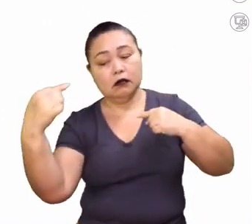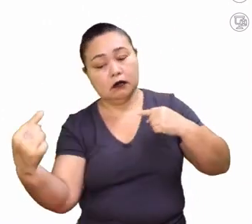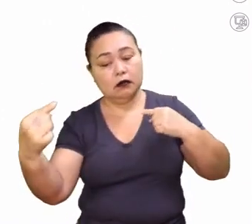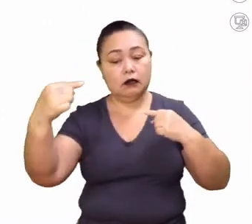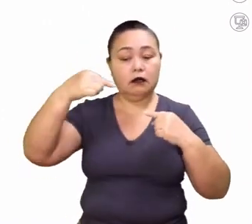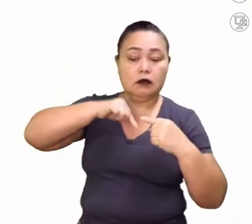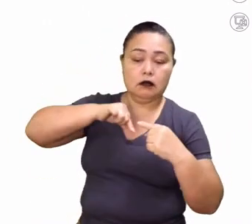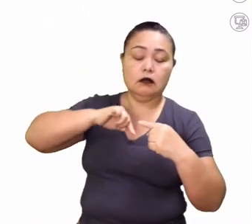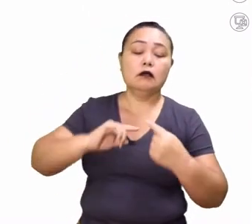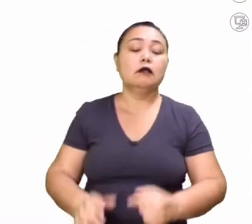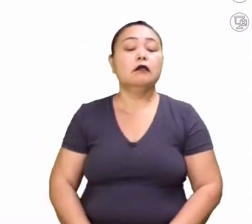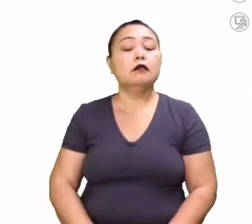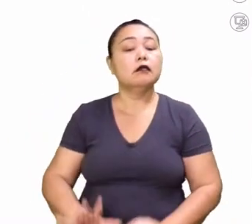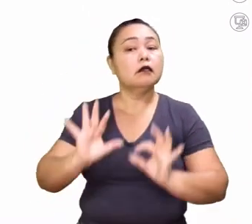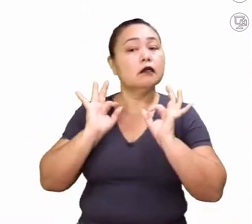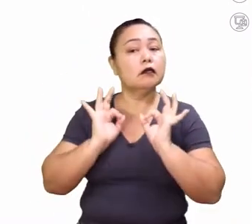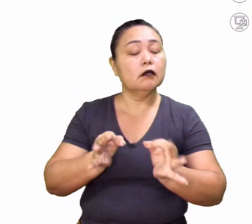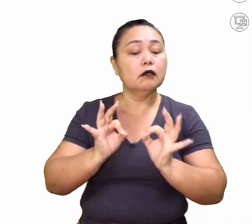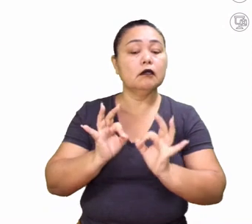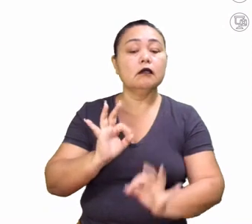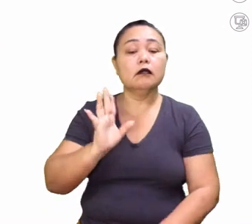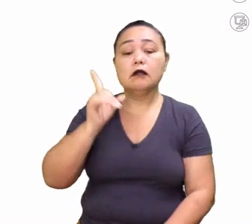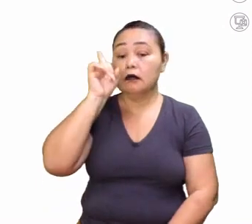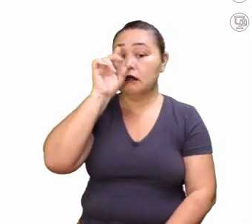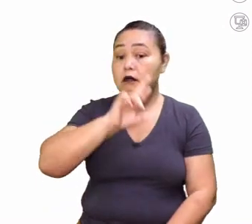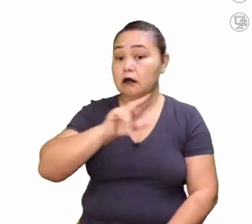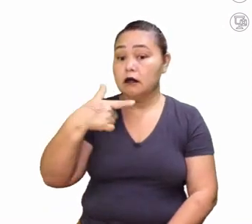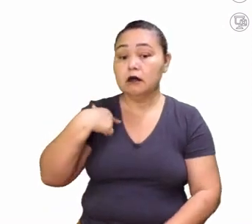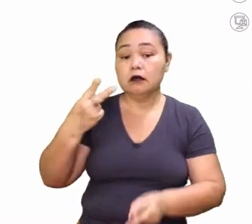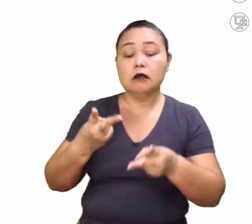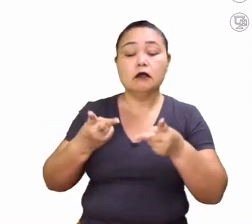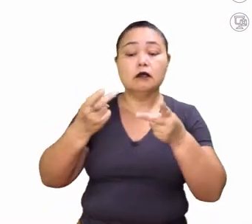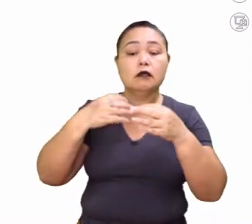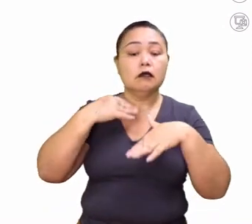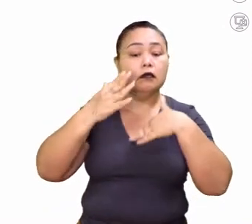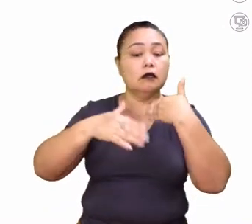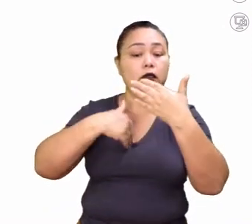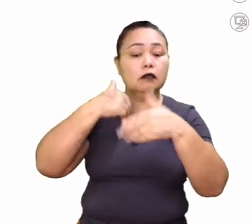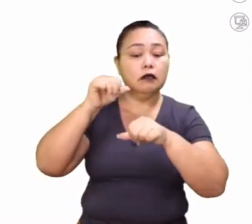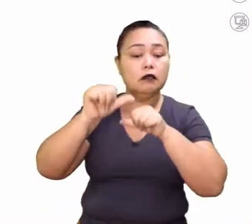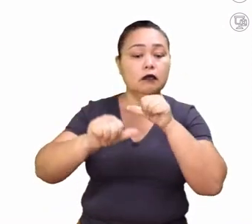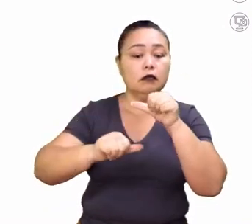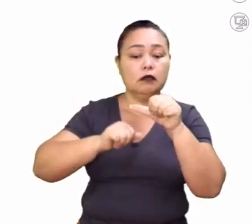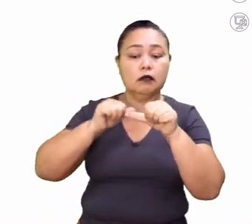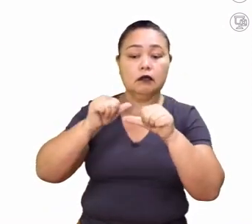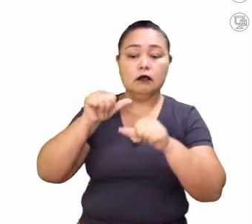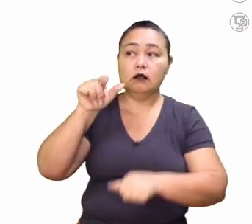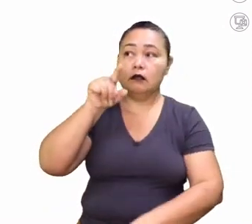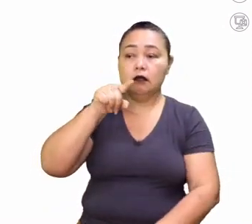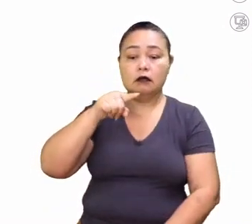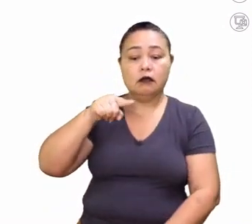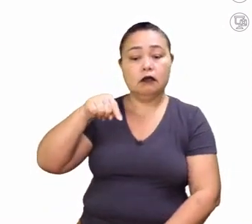assim por diante certo não é difícil perceber que ao desenvolver uma transformação